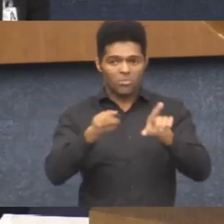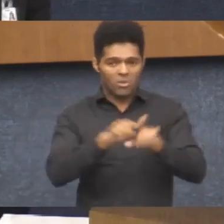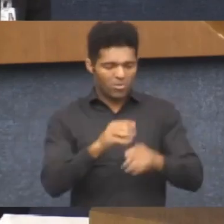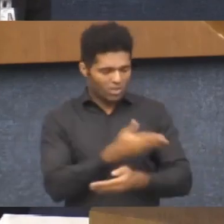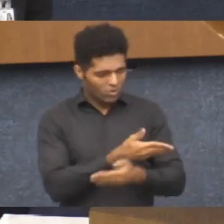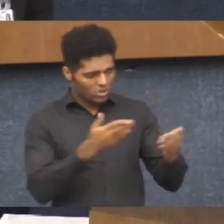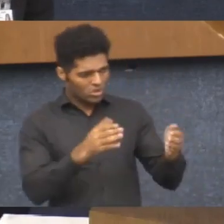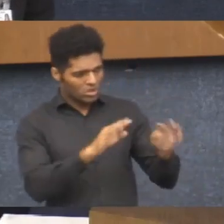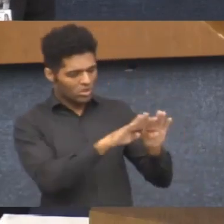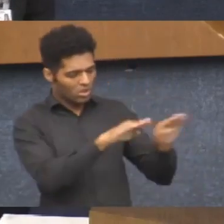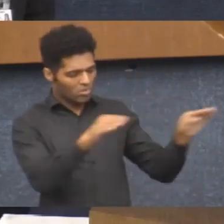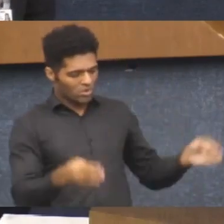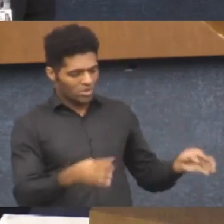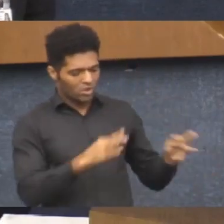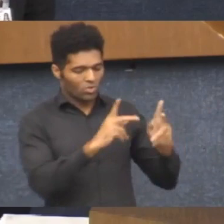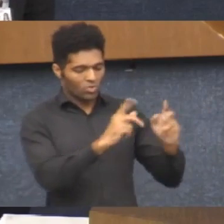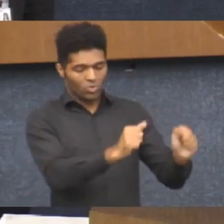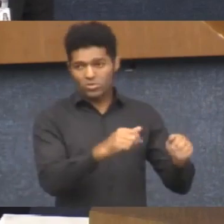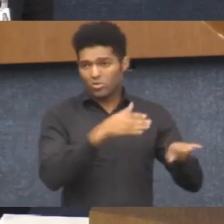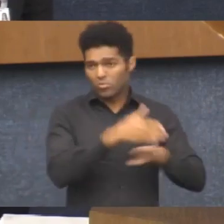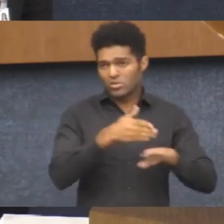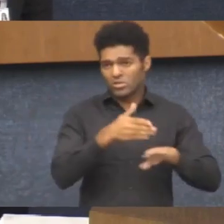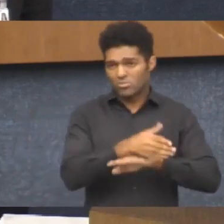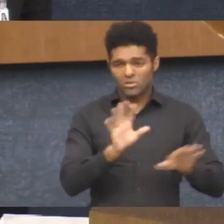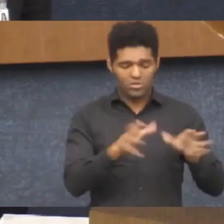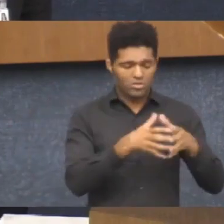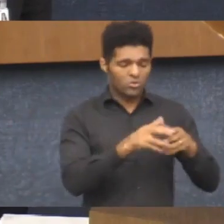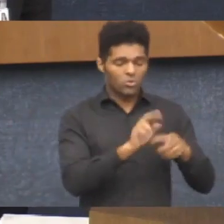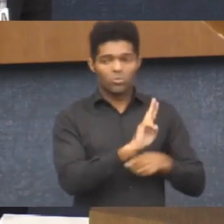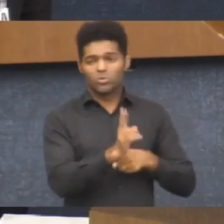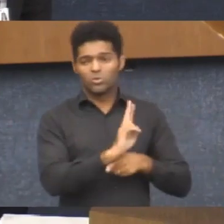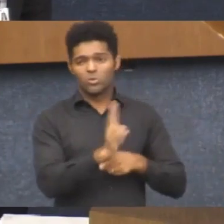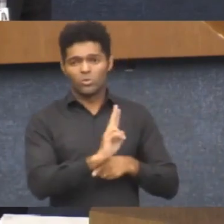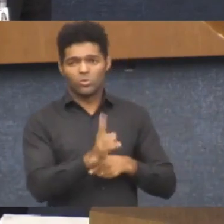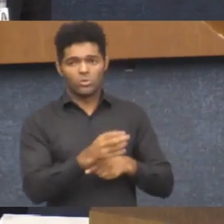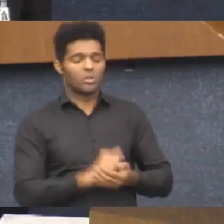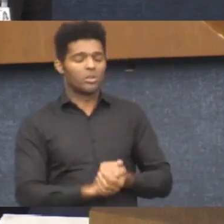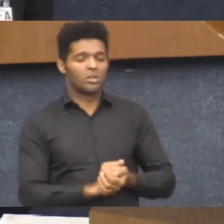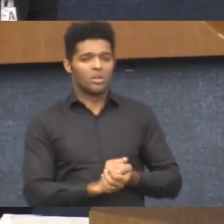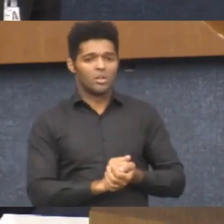Natália, Bruno, todos que estão, né, Clarice, nesses cargos, né, e a gente